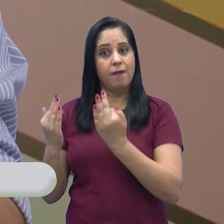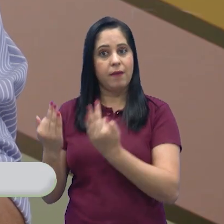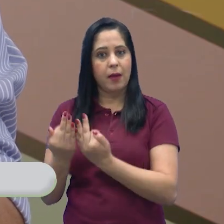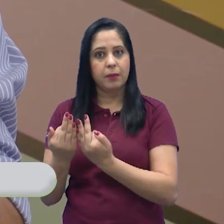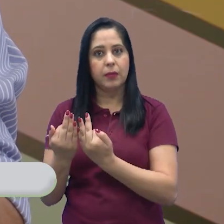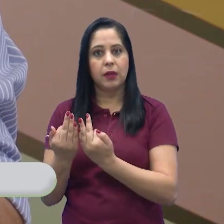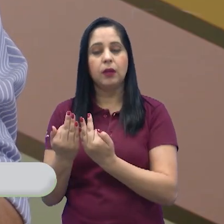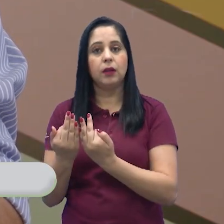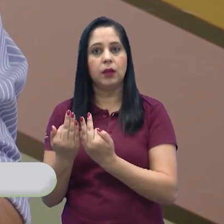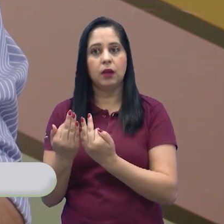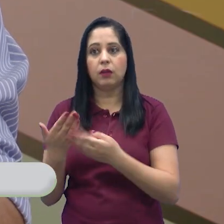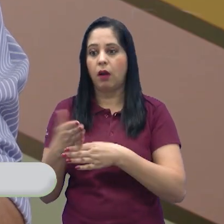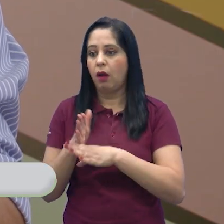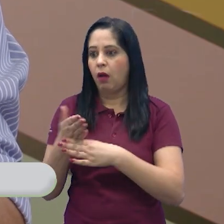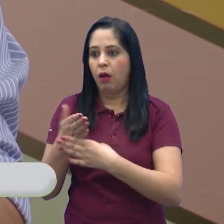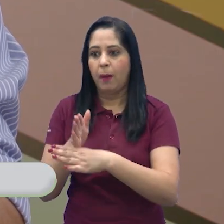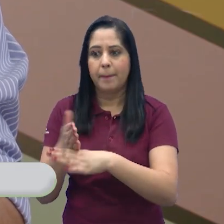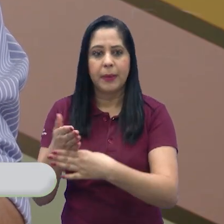completamente perdida.